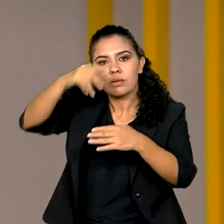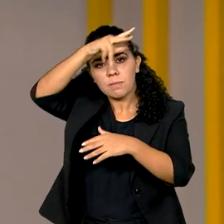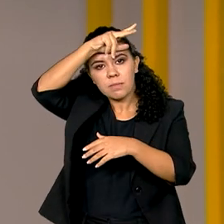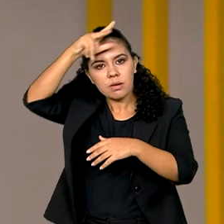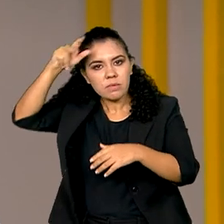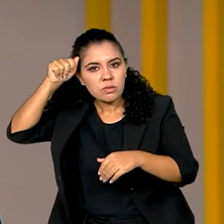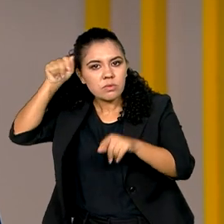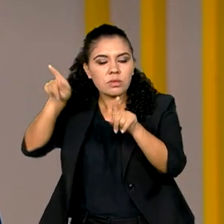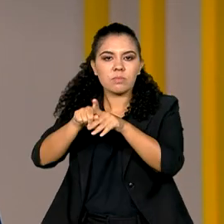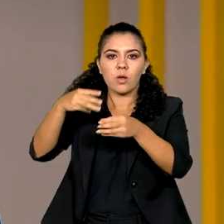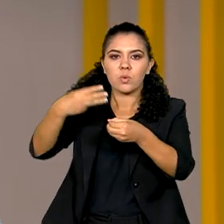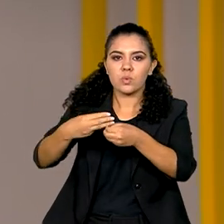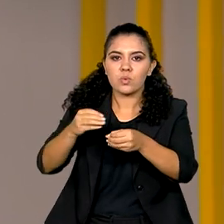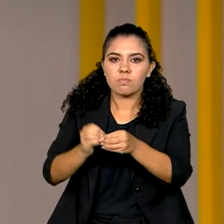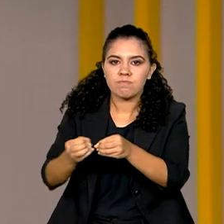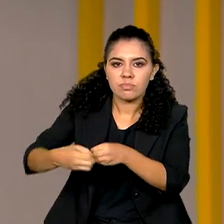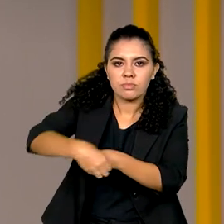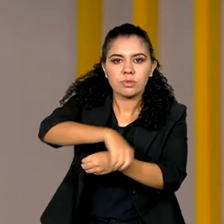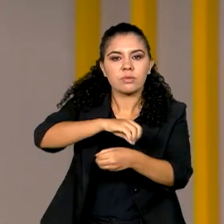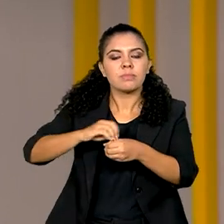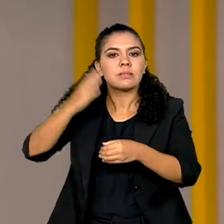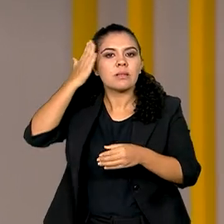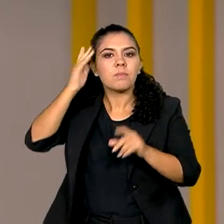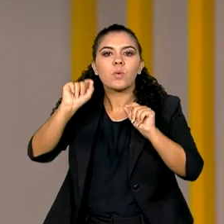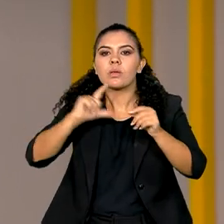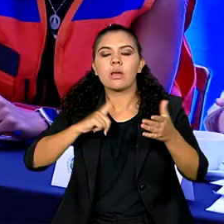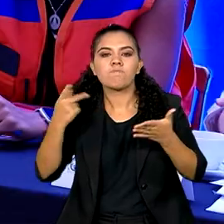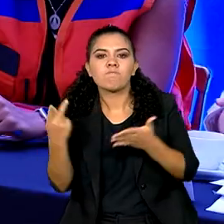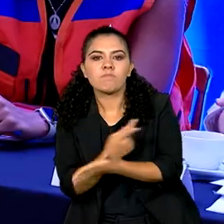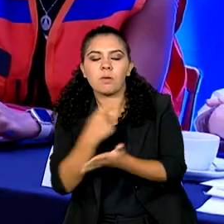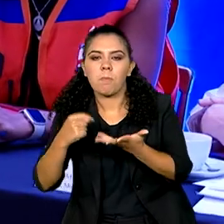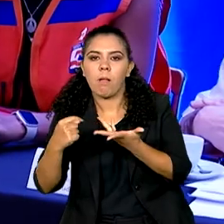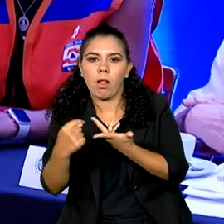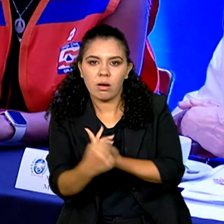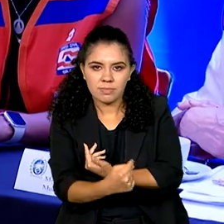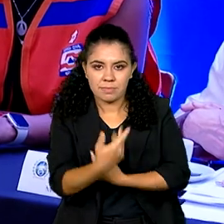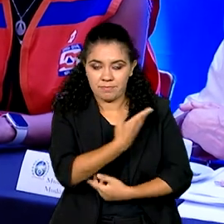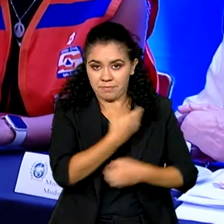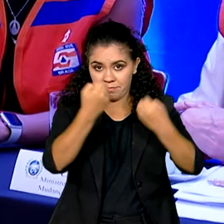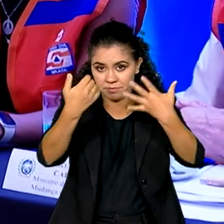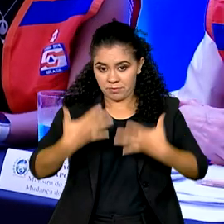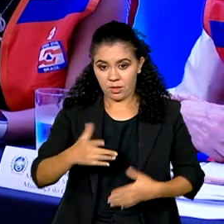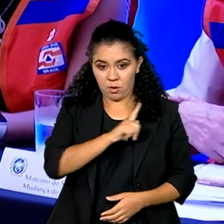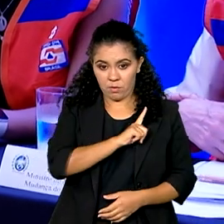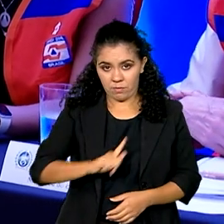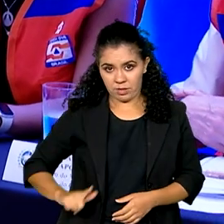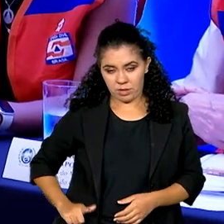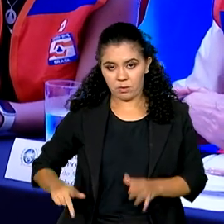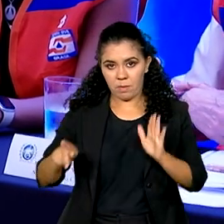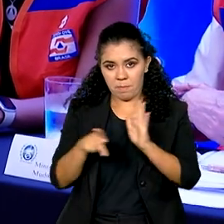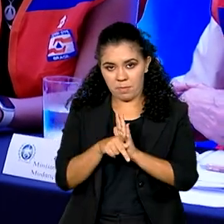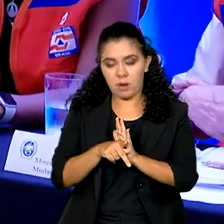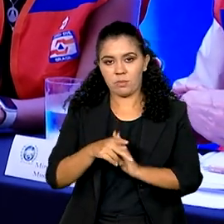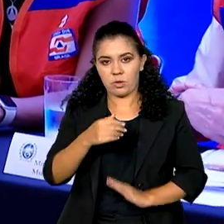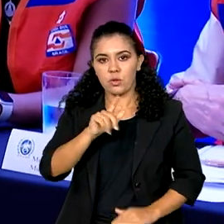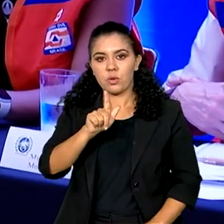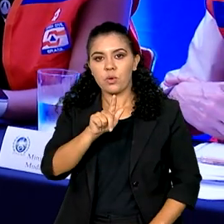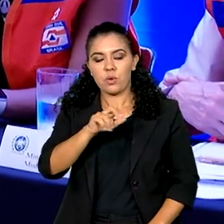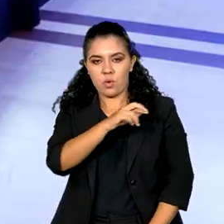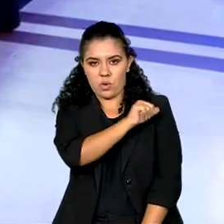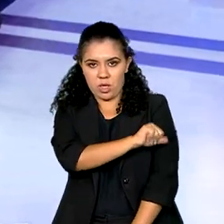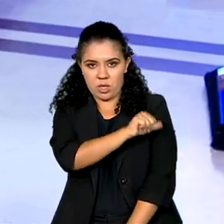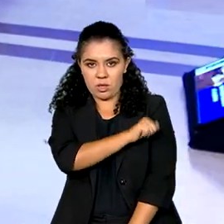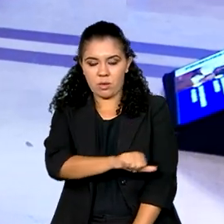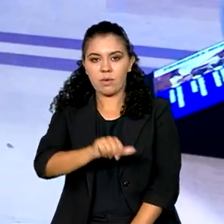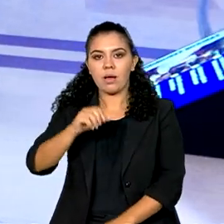a reconstrução dos locais onde ocorreram as maiores perdas. O governador do Rio, Cláudio Castro, e quatro ministros do governo